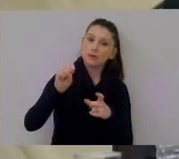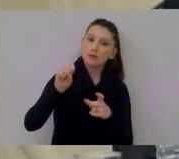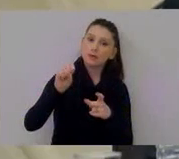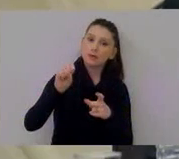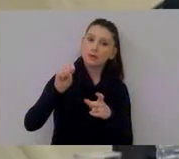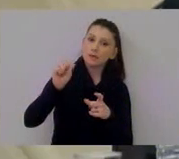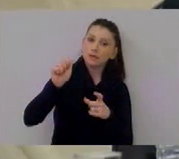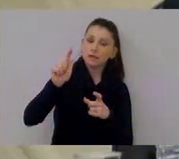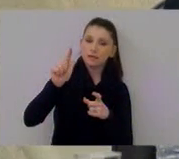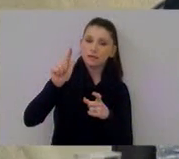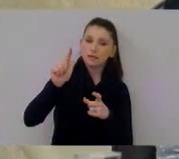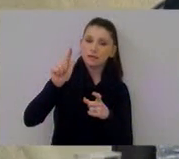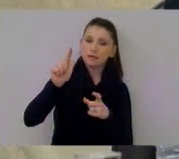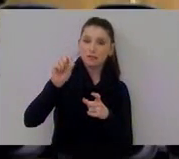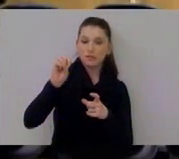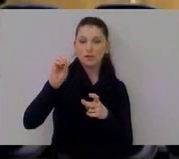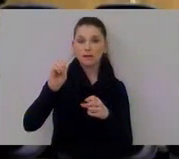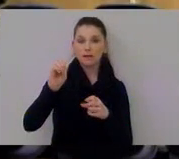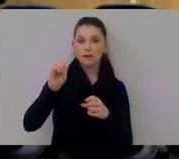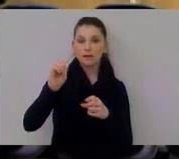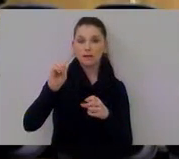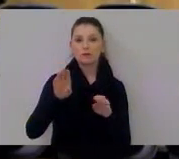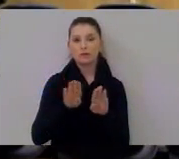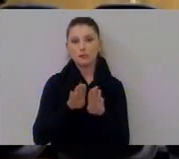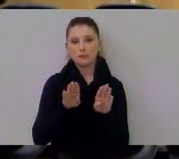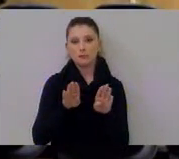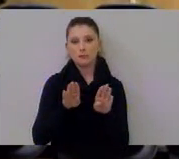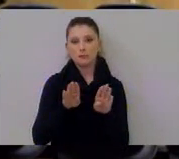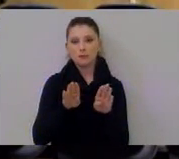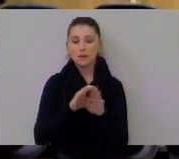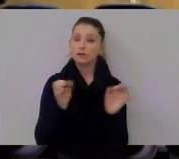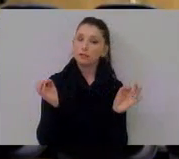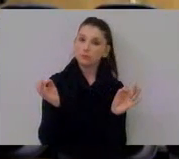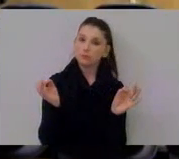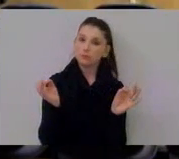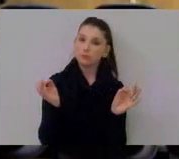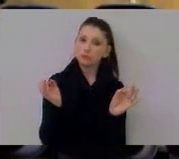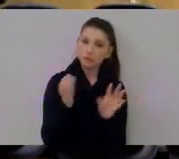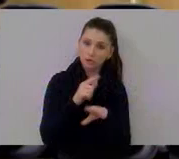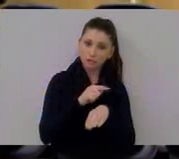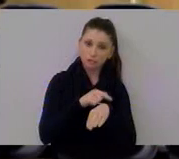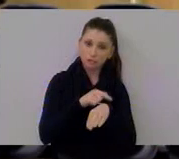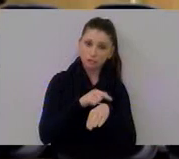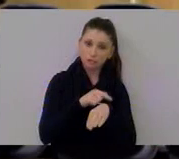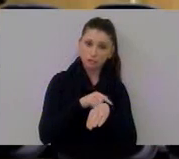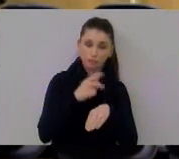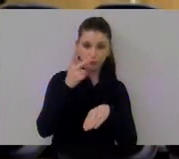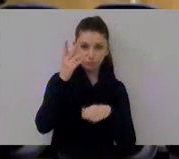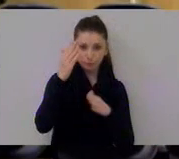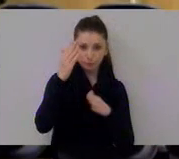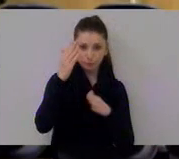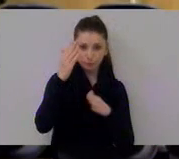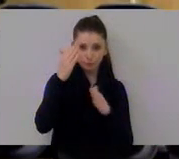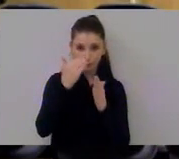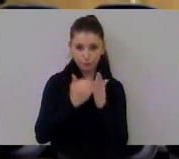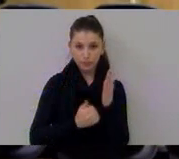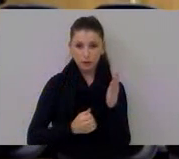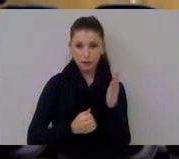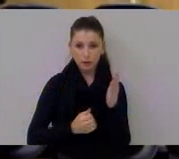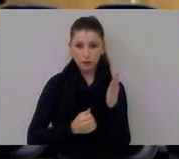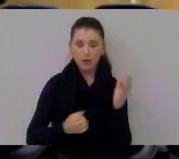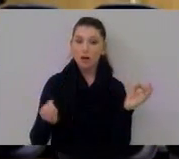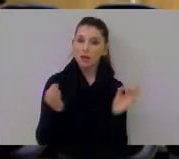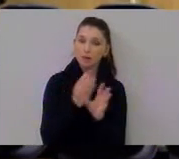Terminado o grande expediente, não havendo mais matérias na hora do dia, mais nada a tratar, encerramos o